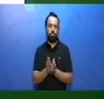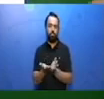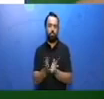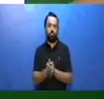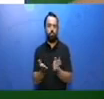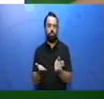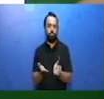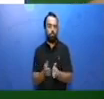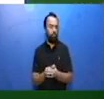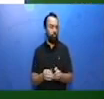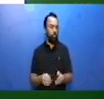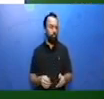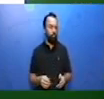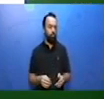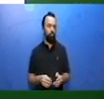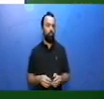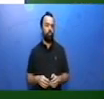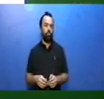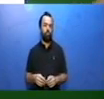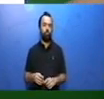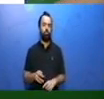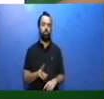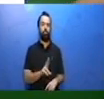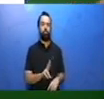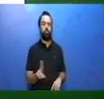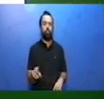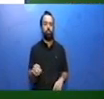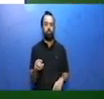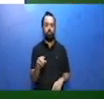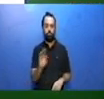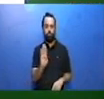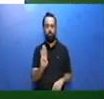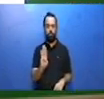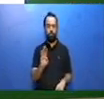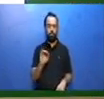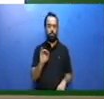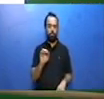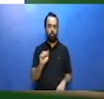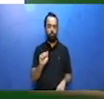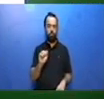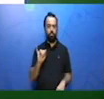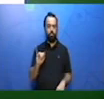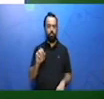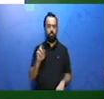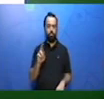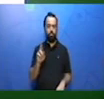chamados bairros populares. Lembra lá no começo da aula que a gente falou sobre eles?